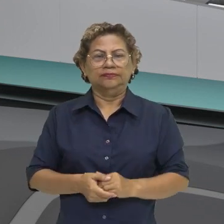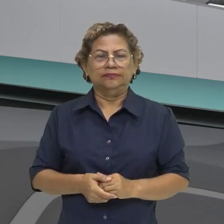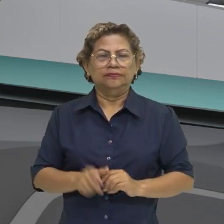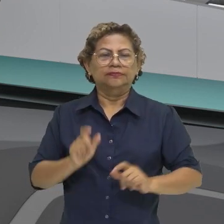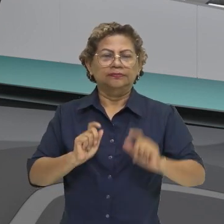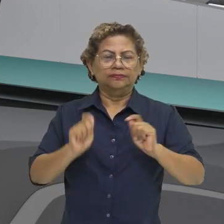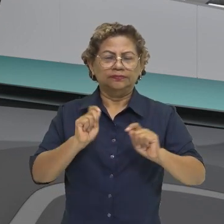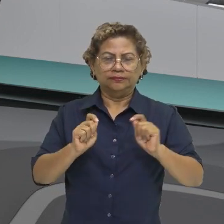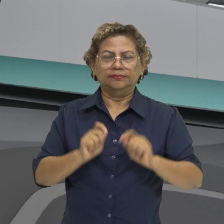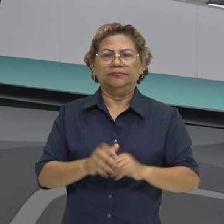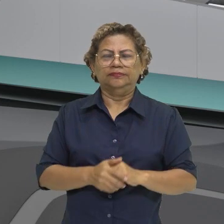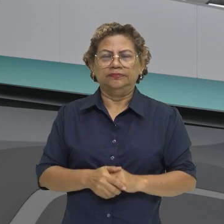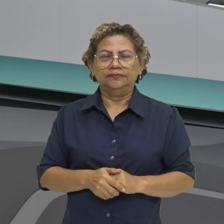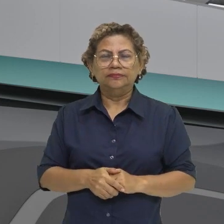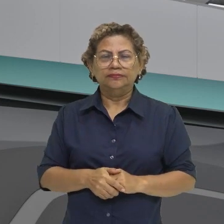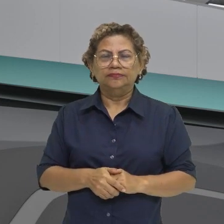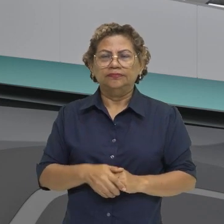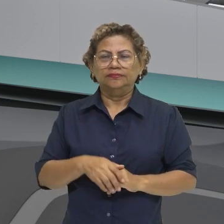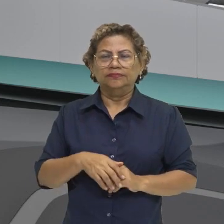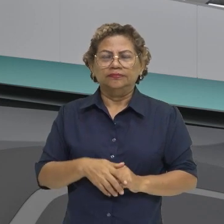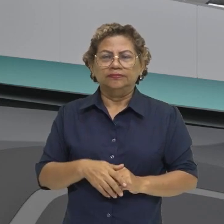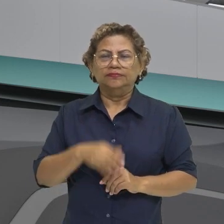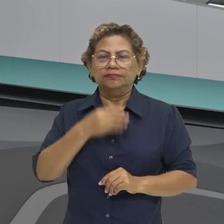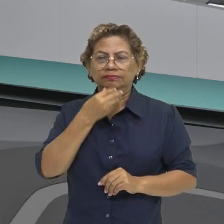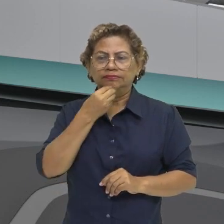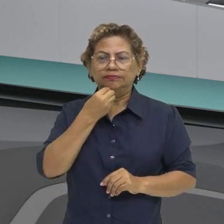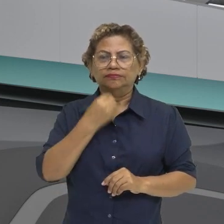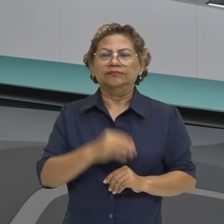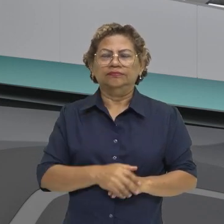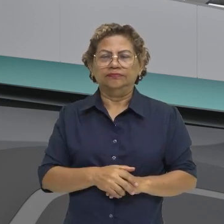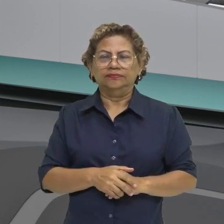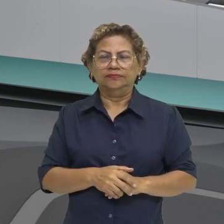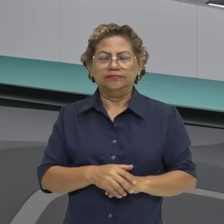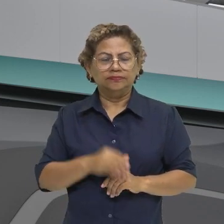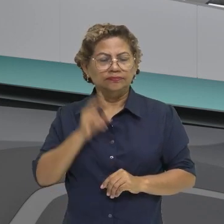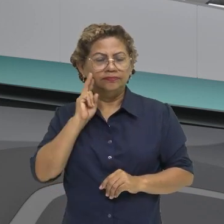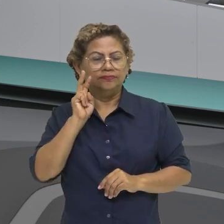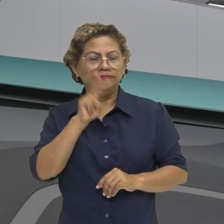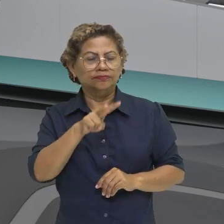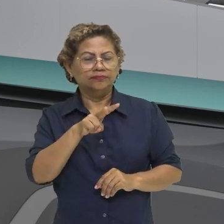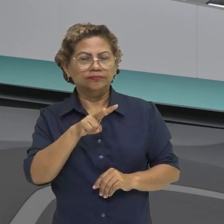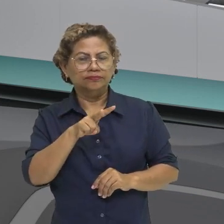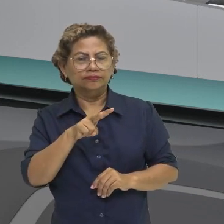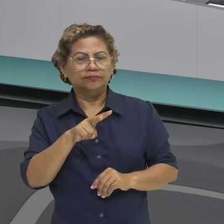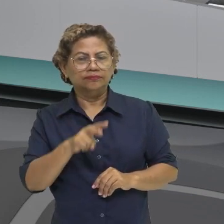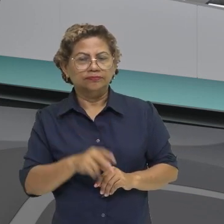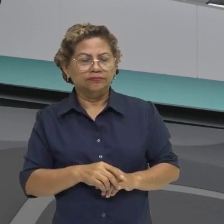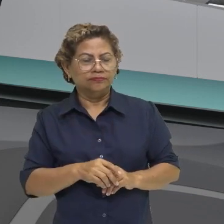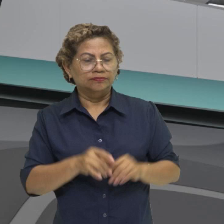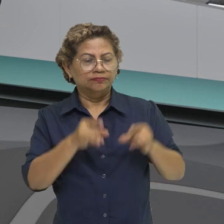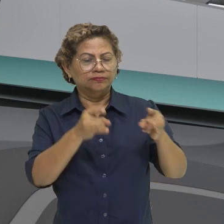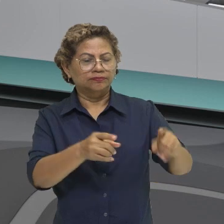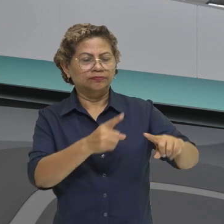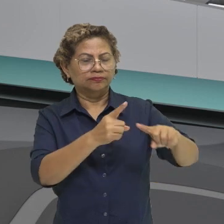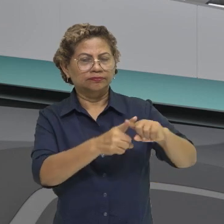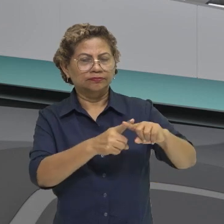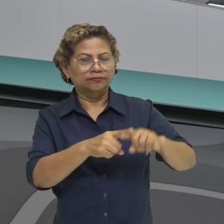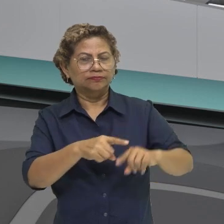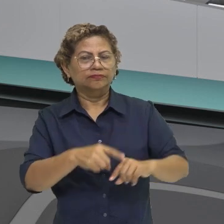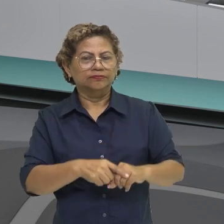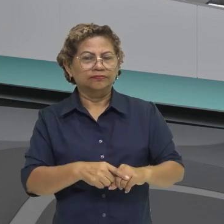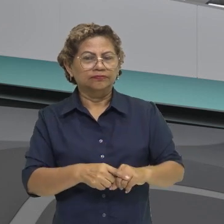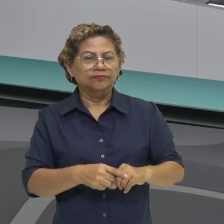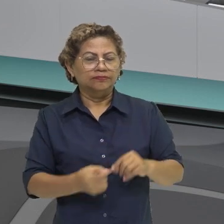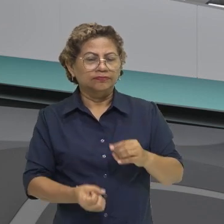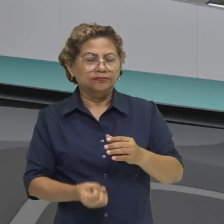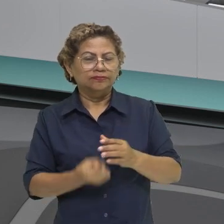que o retirante Severino, é de Ariano Suassuna, ele assiste ao enterro de um trabalhador numa plantação de cana e vai ouvir o que os